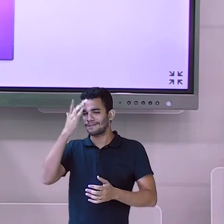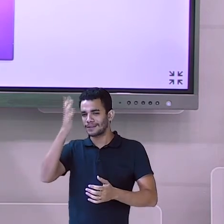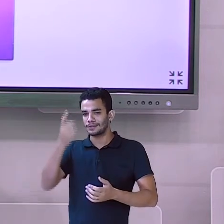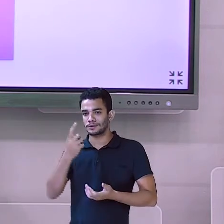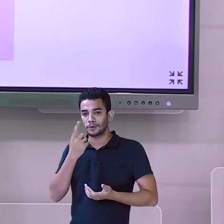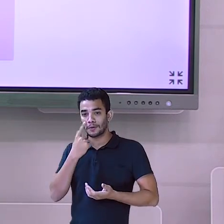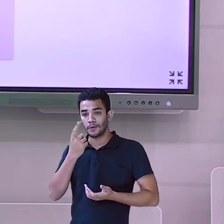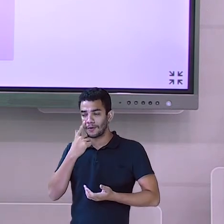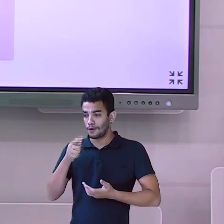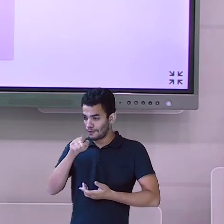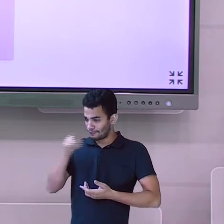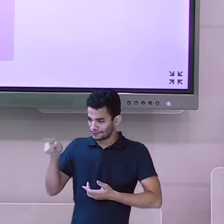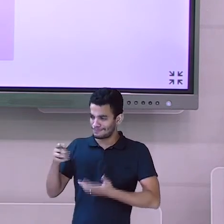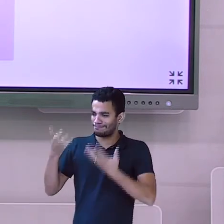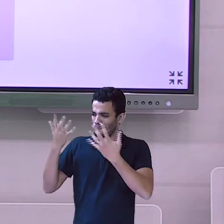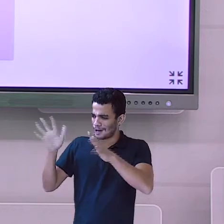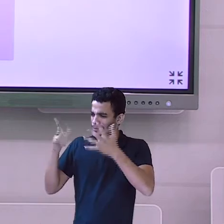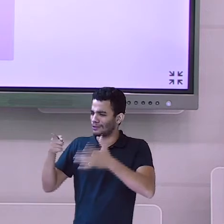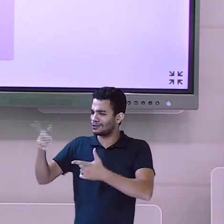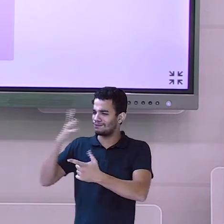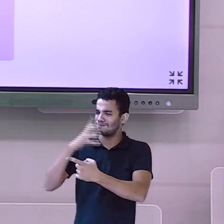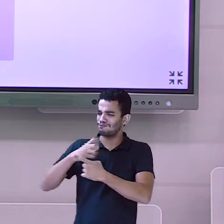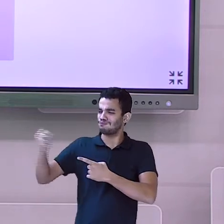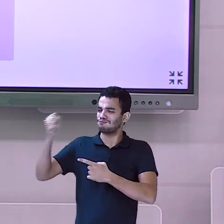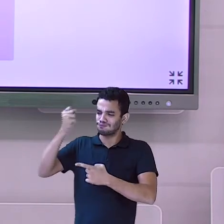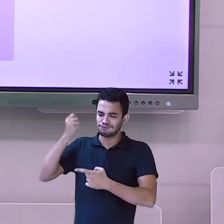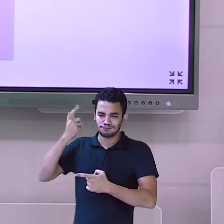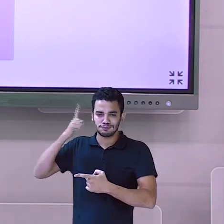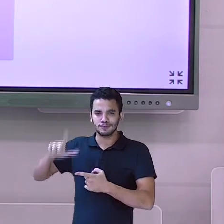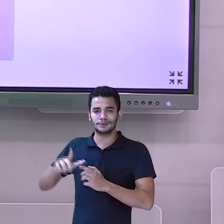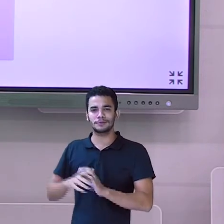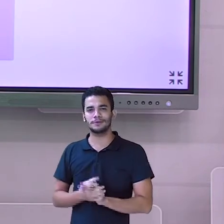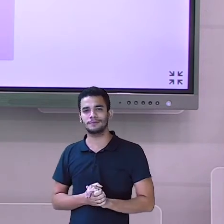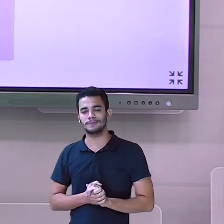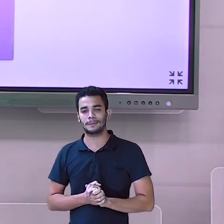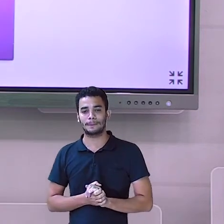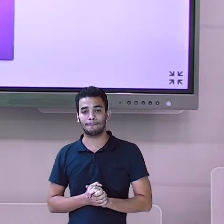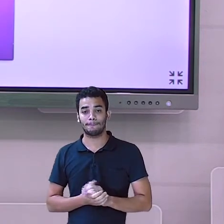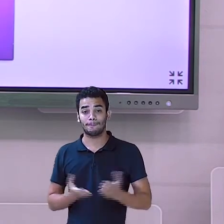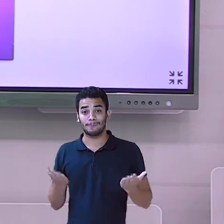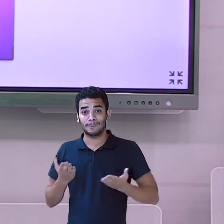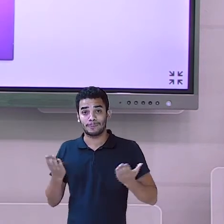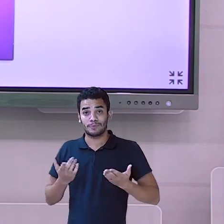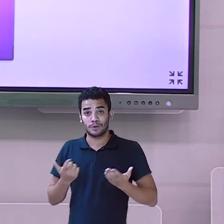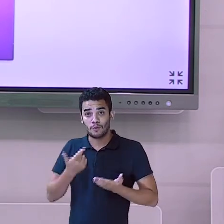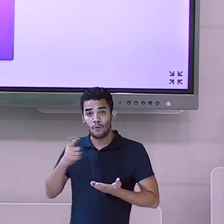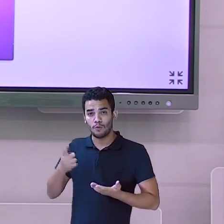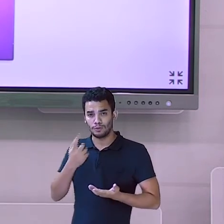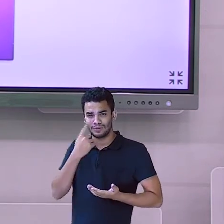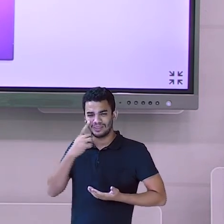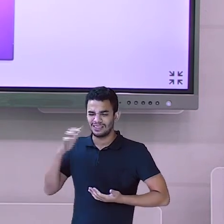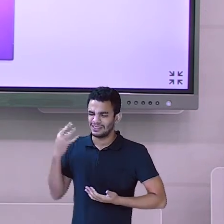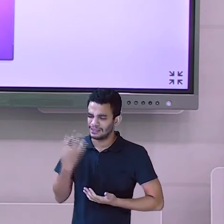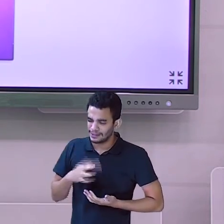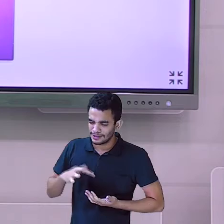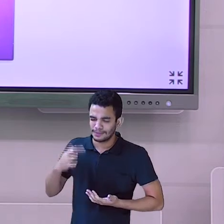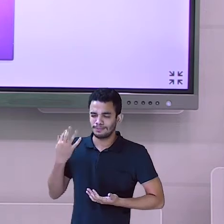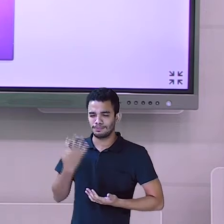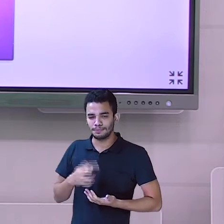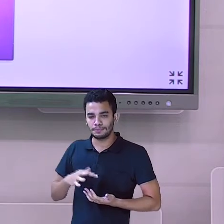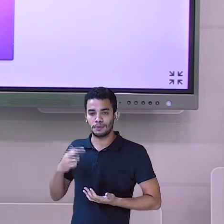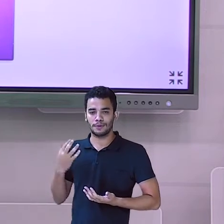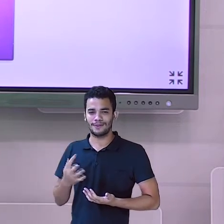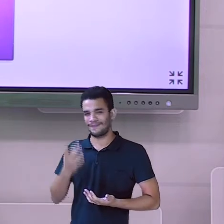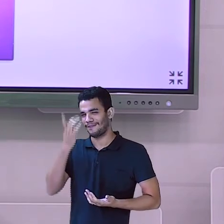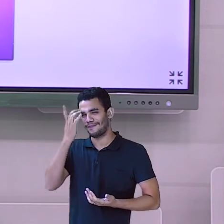Juliette, parabéns, você venceu o programa. Próxima interjeição, interjeição de dor. Muito fácil, né,